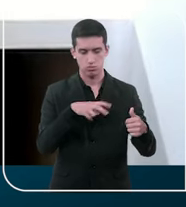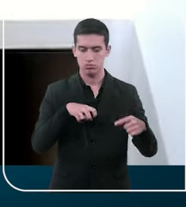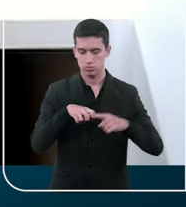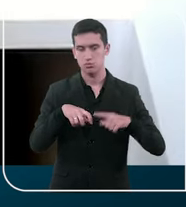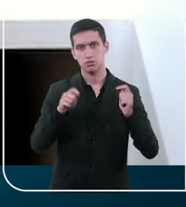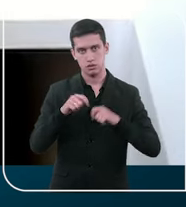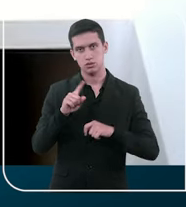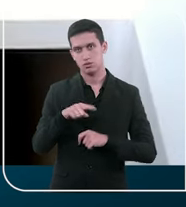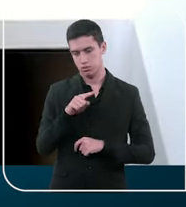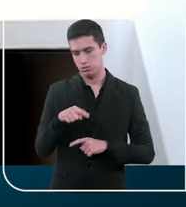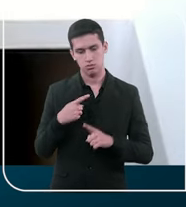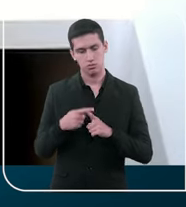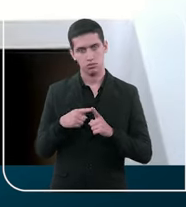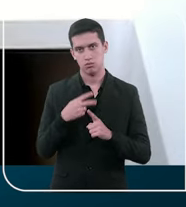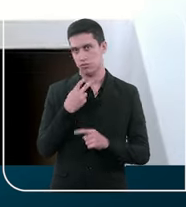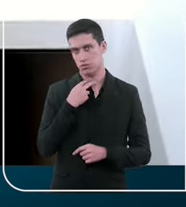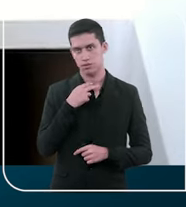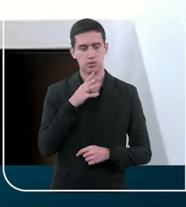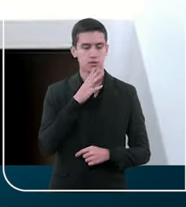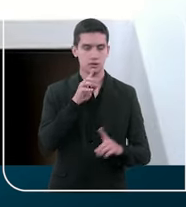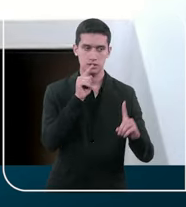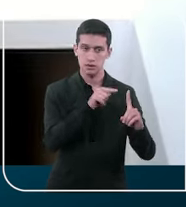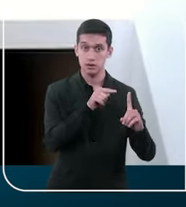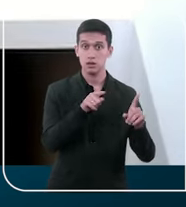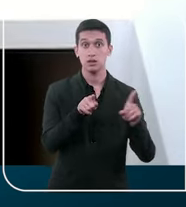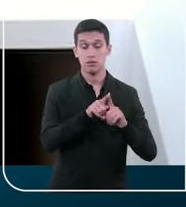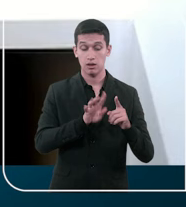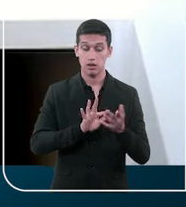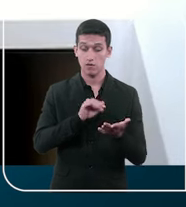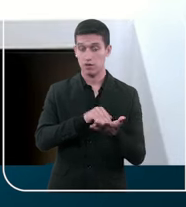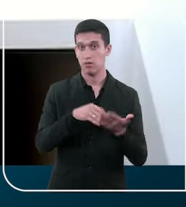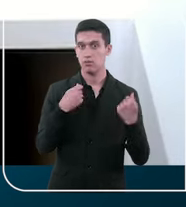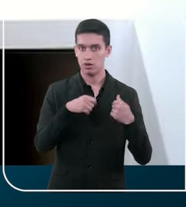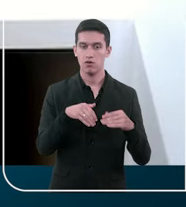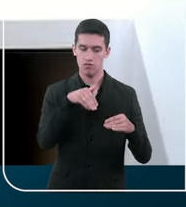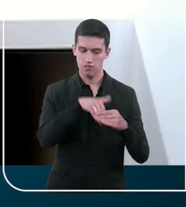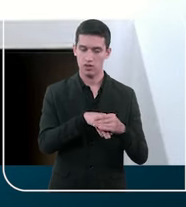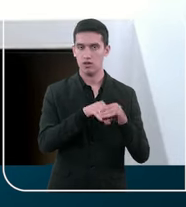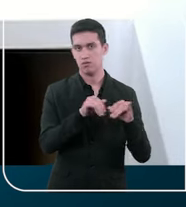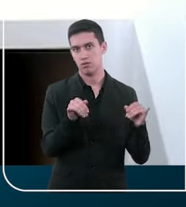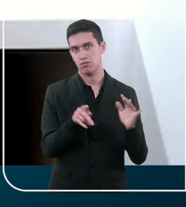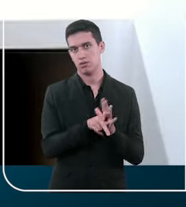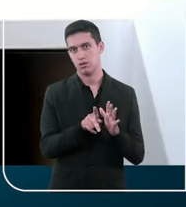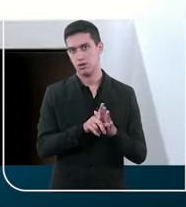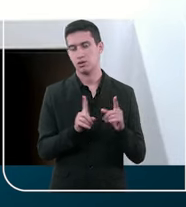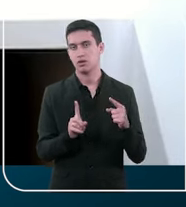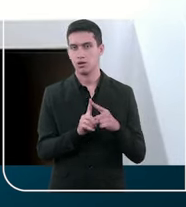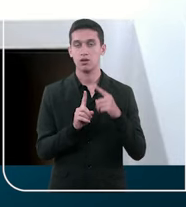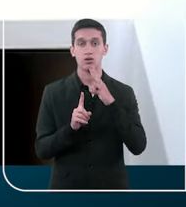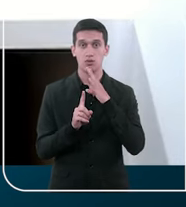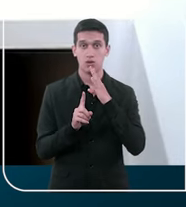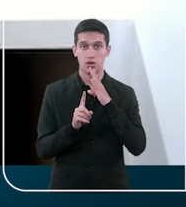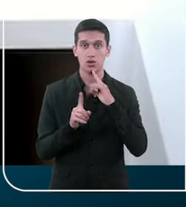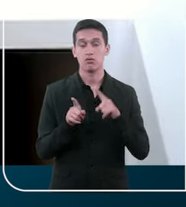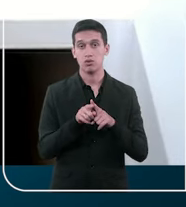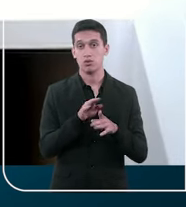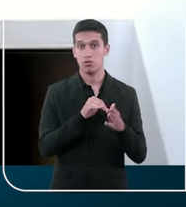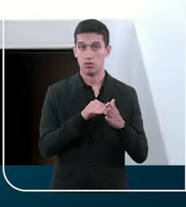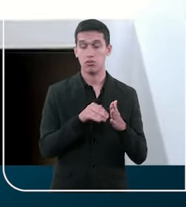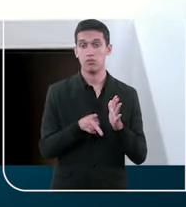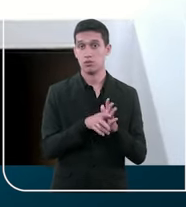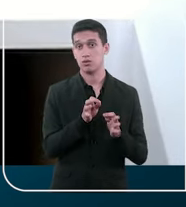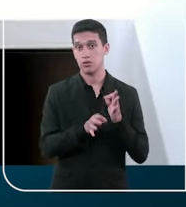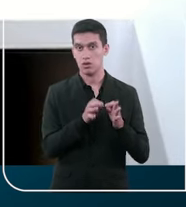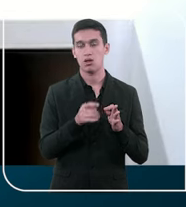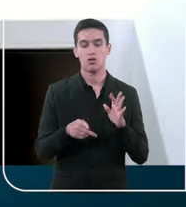do jurado. E ao final devem, né, como todo o julgamento, proferir o seu voto de acordo com a sua íntima convicção e com os ditames da